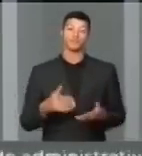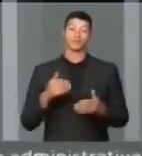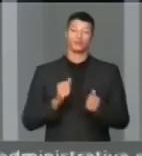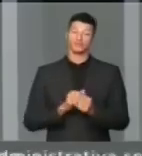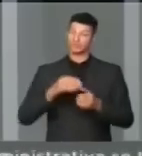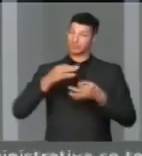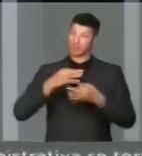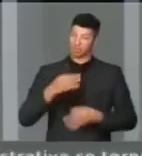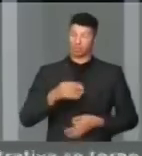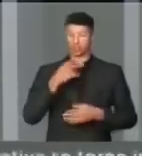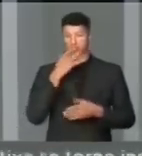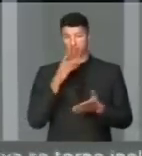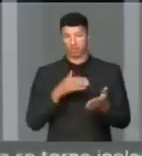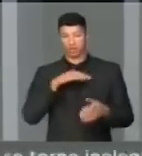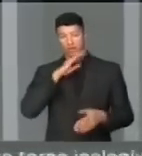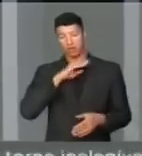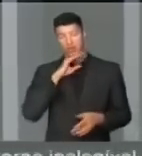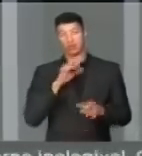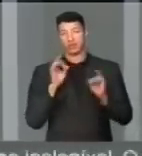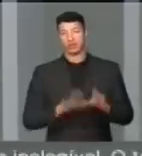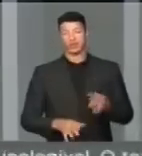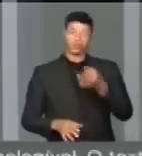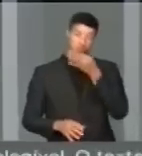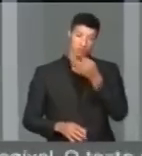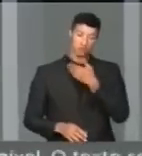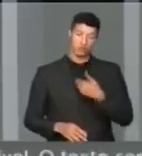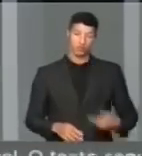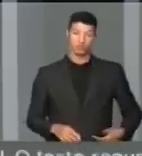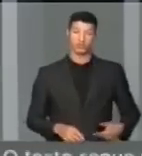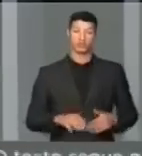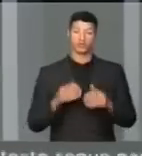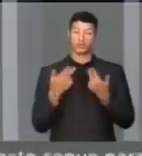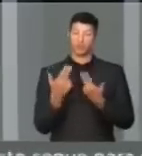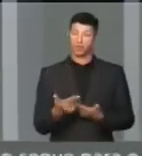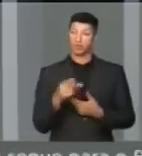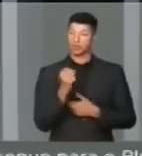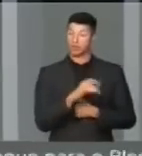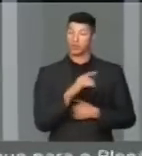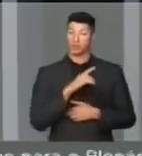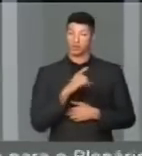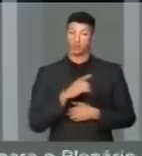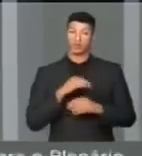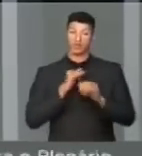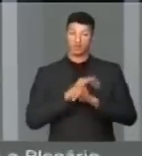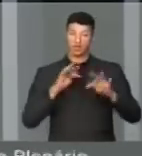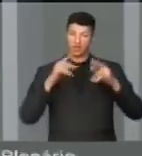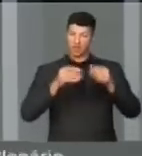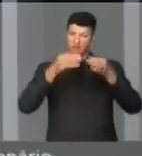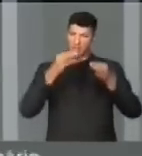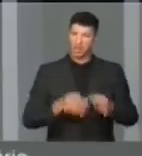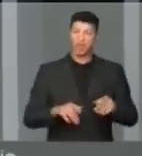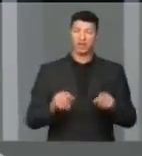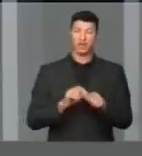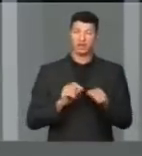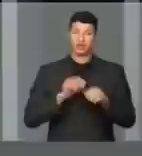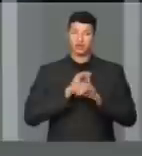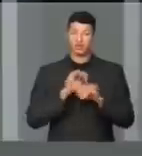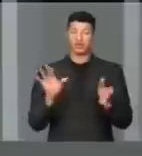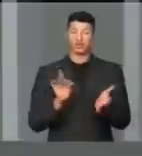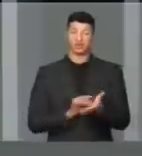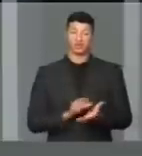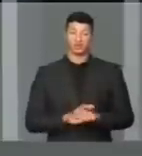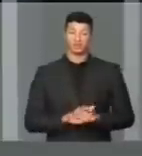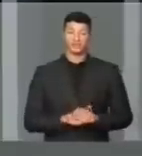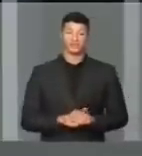com esse discurso para deixar a opinião pública como se ela estivesse fazendo tudo certo e estivesse dizendo a